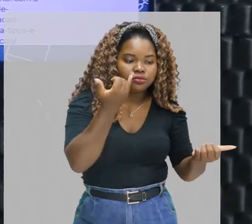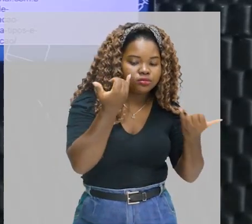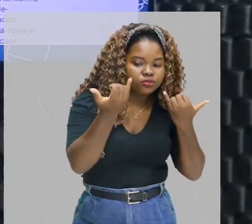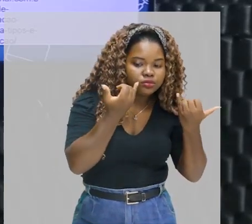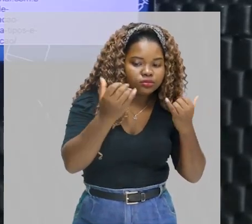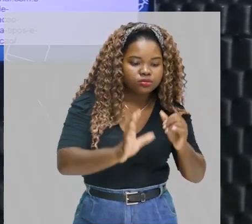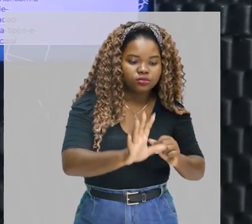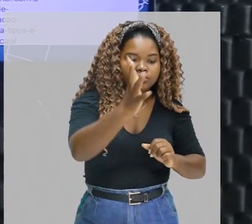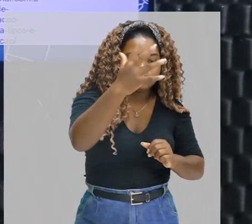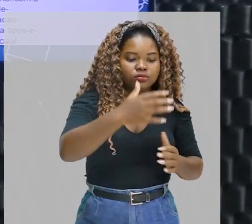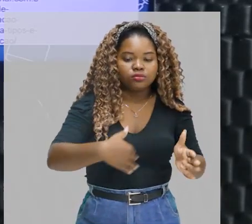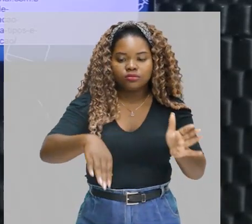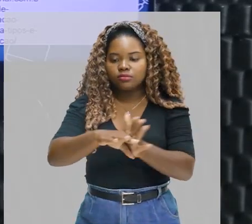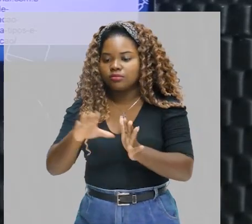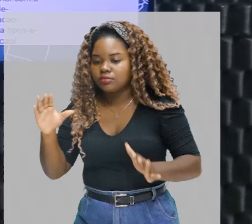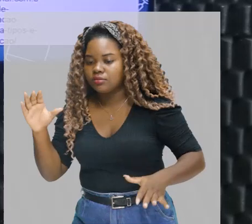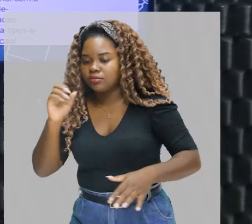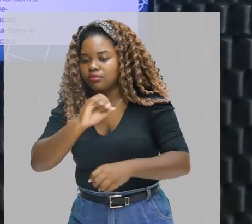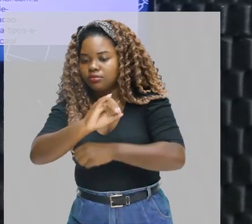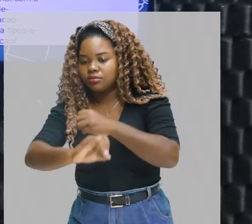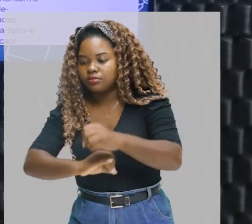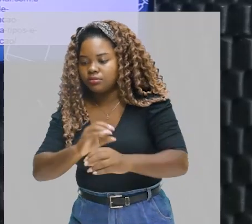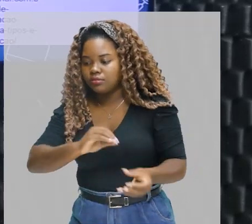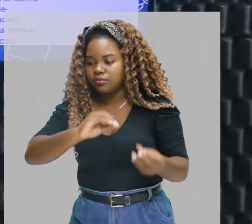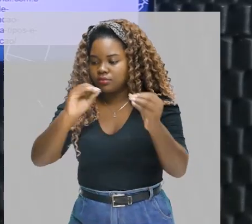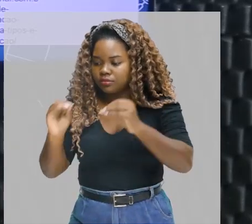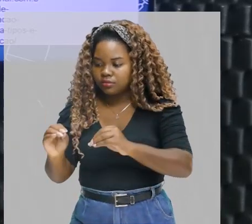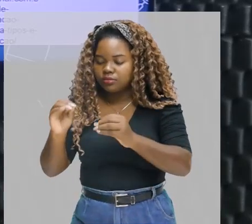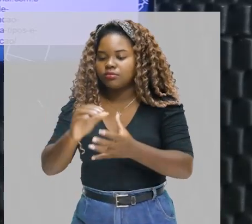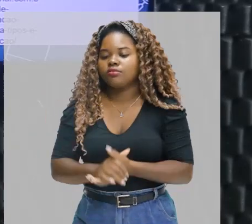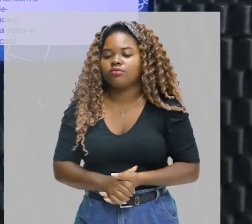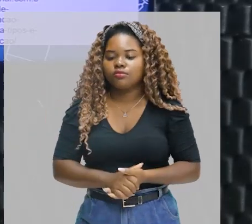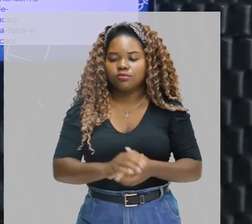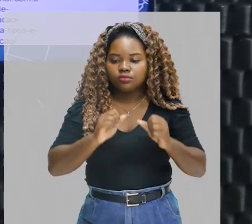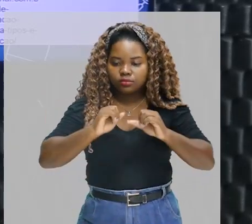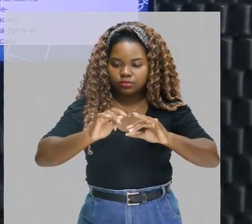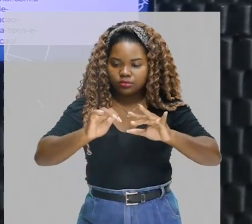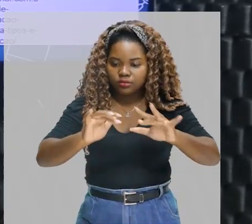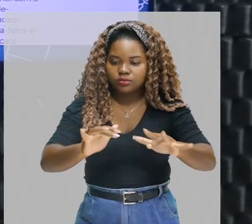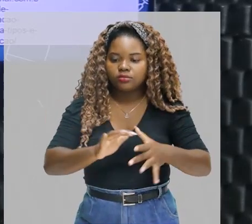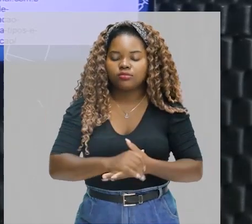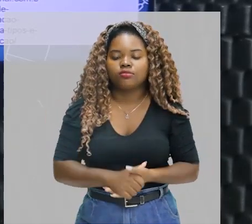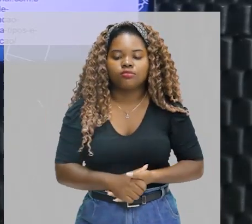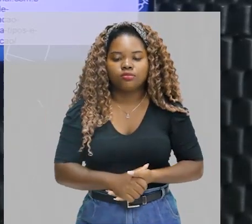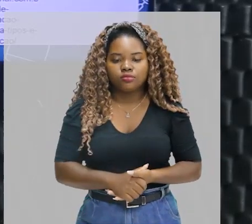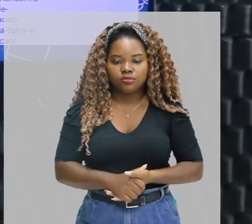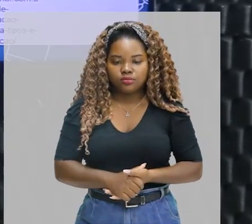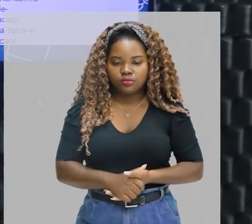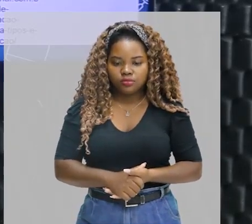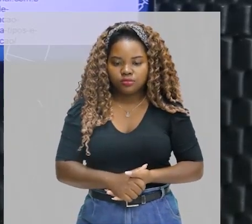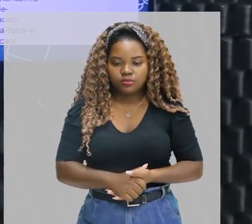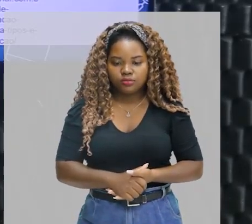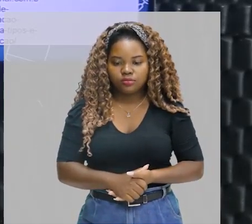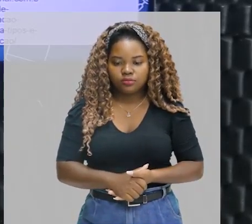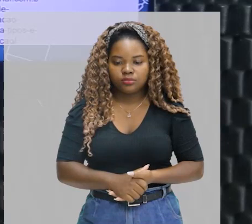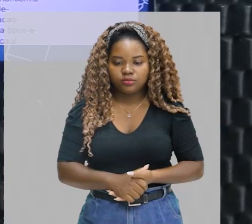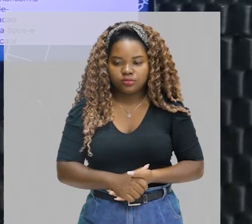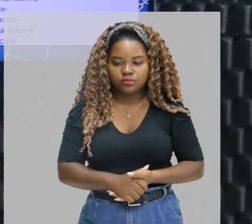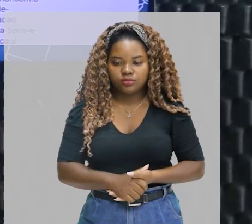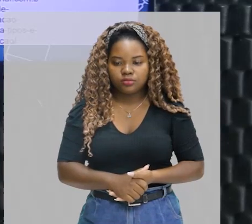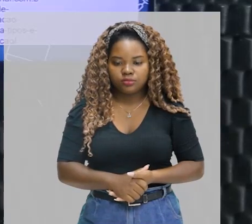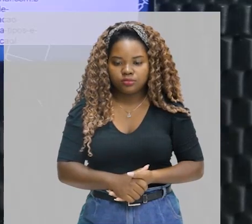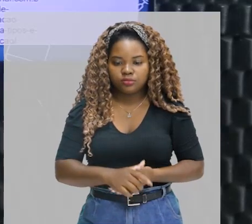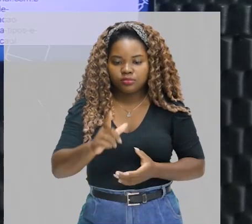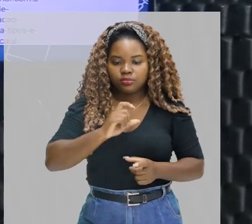alguma informação, né, imediatamente essa informação ela é prontamente difundida, ok? Então nós estamos,